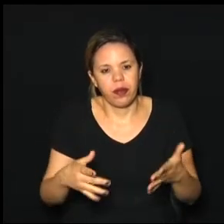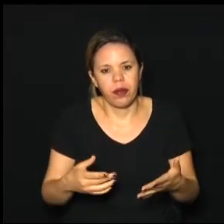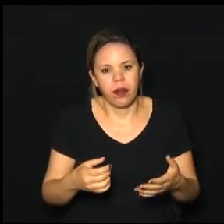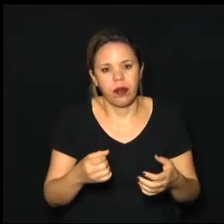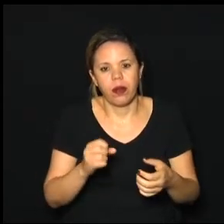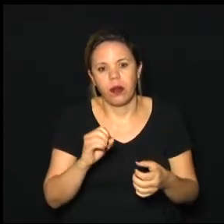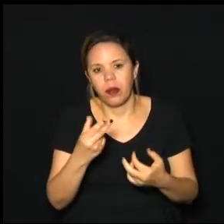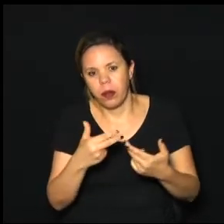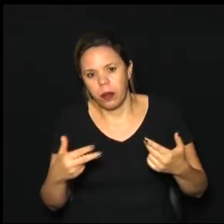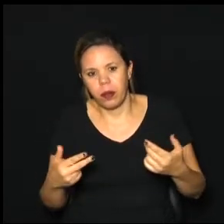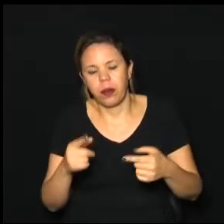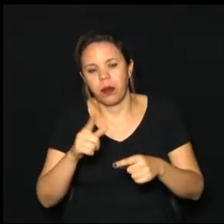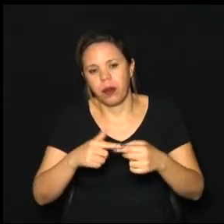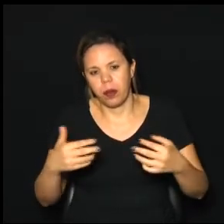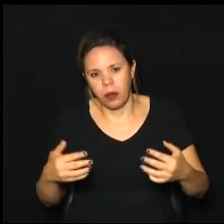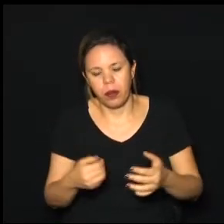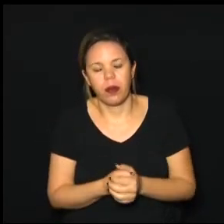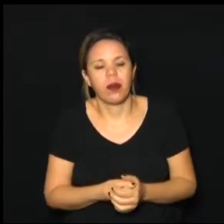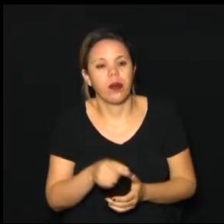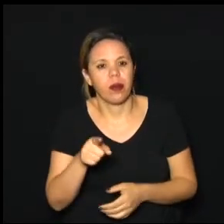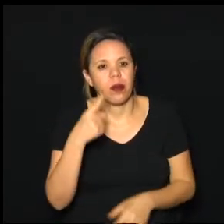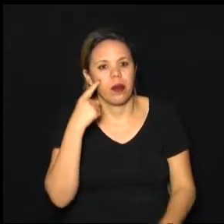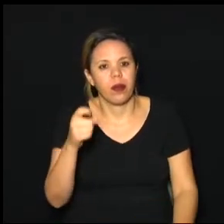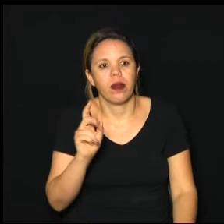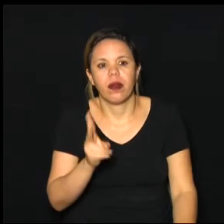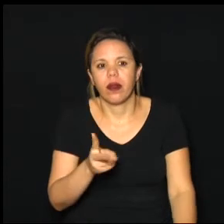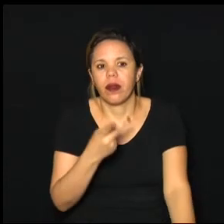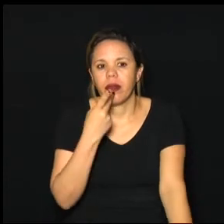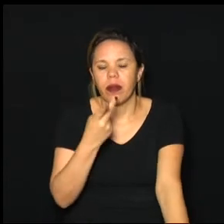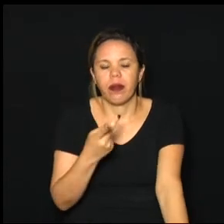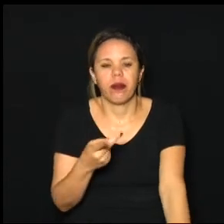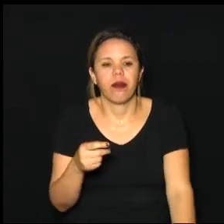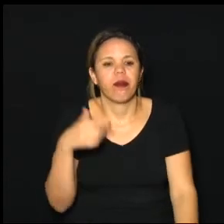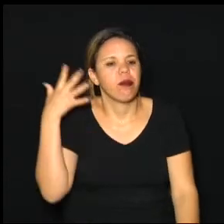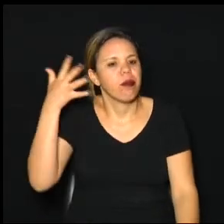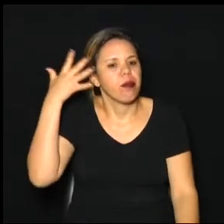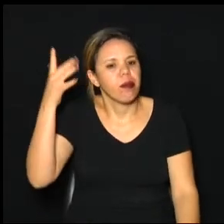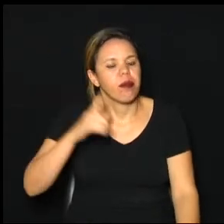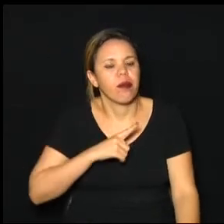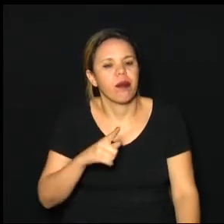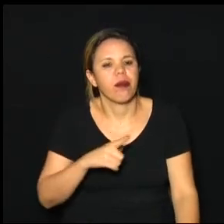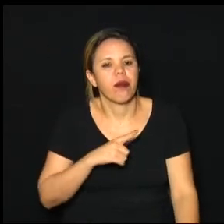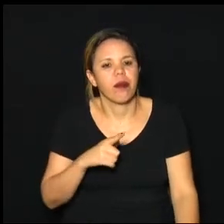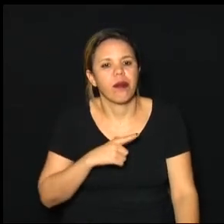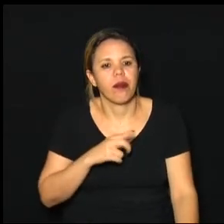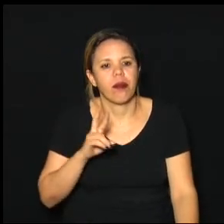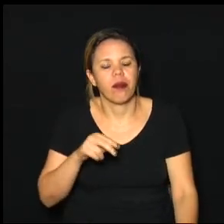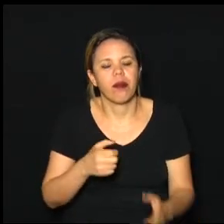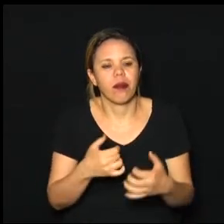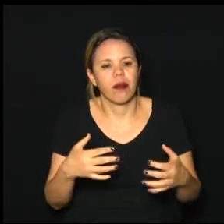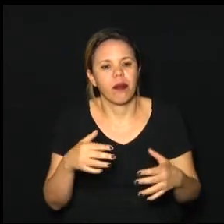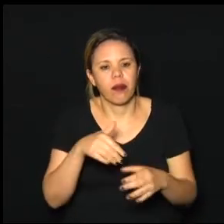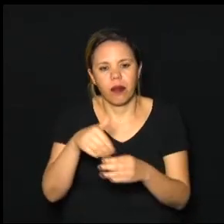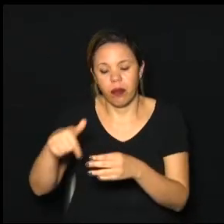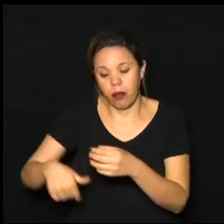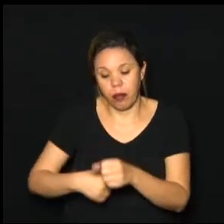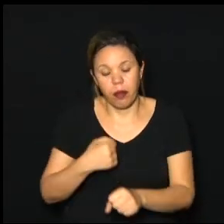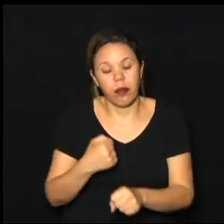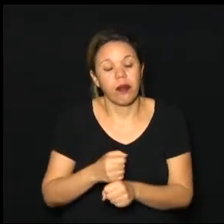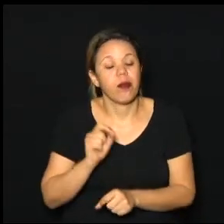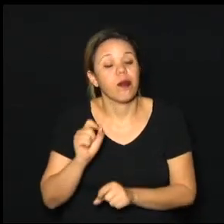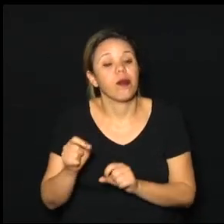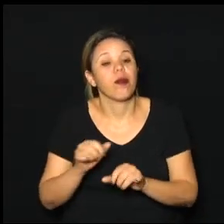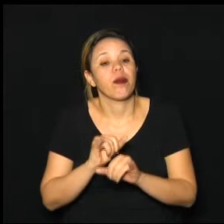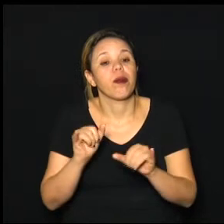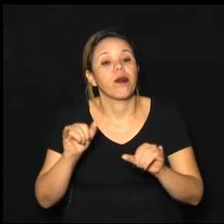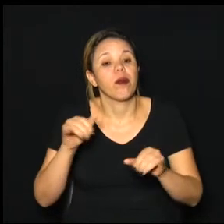bens. Esse aqui também é interessante, eu sempre digo isso nas palestras que eu tenho dado em razão das eleições desse ano, que é a